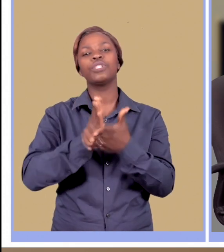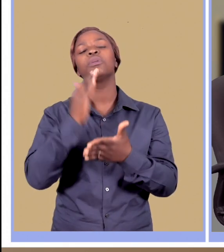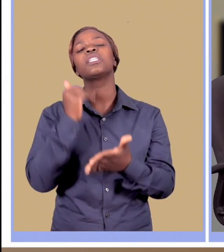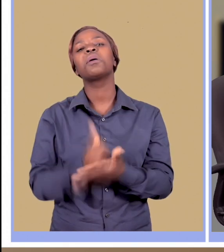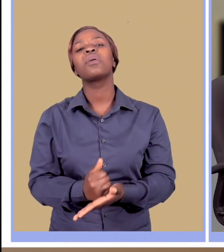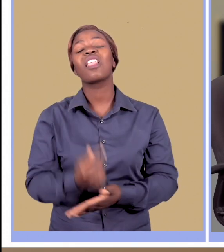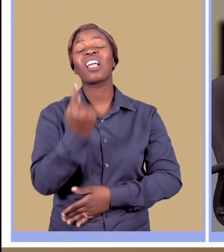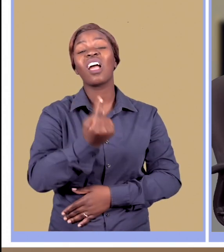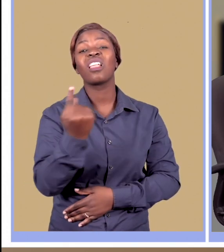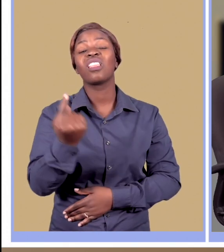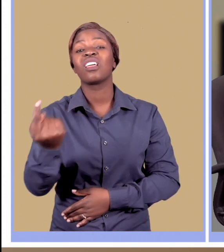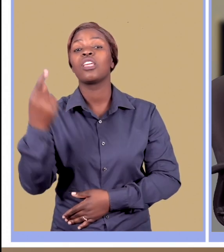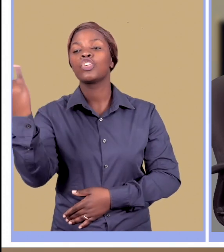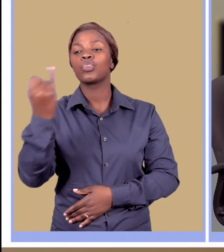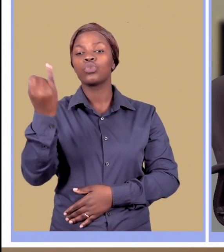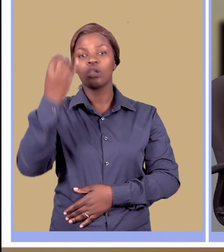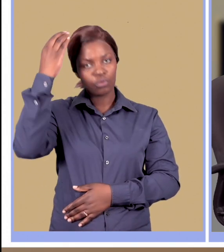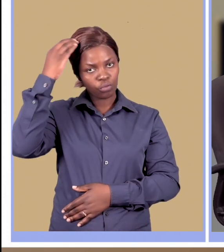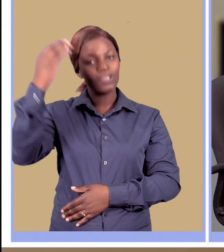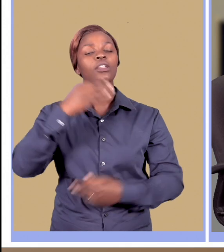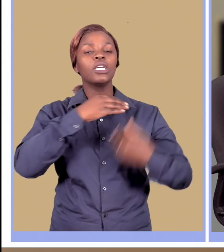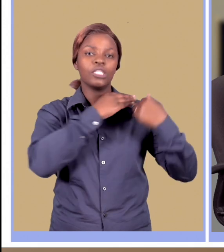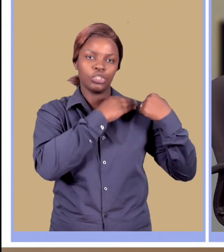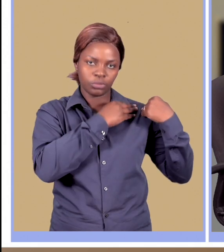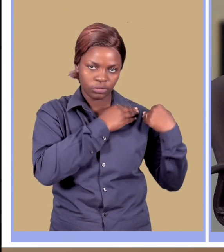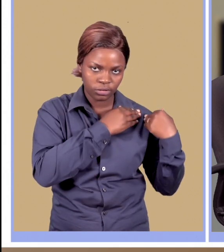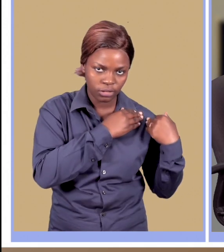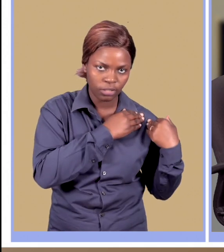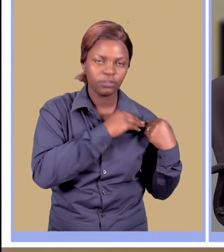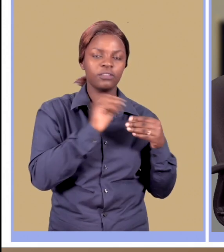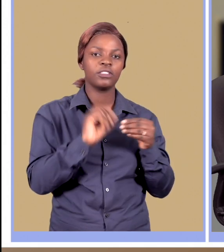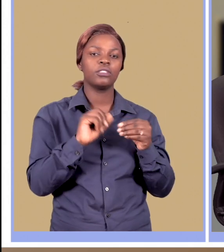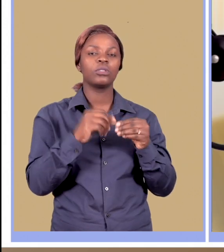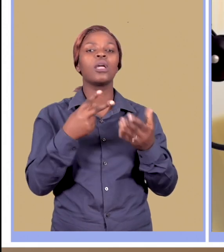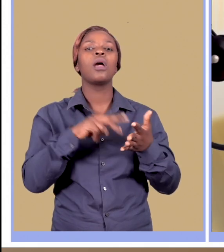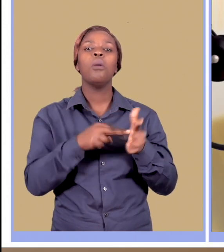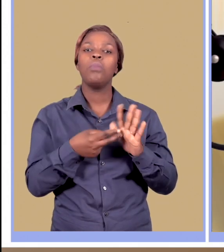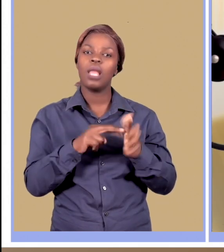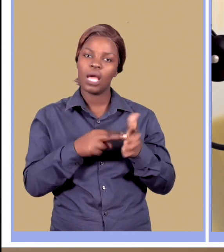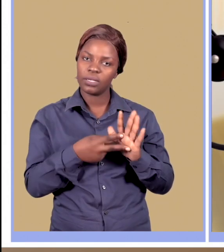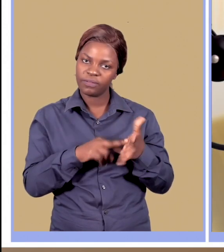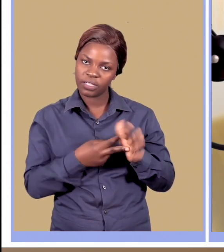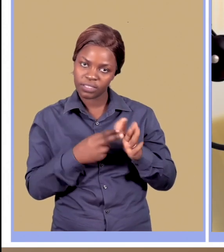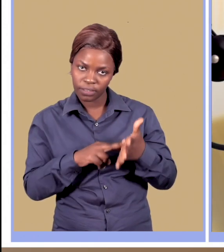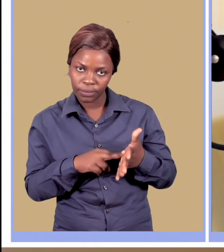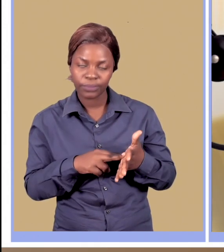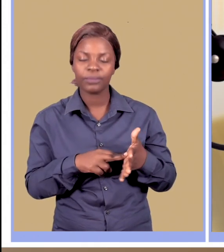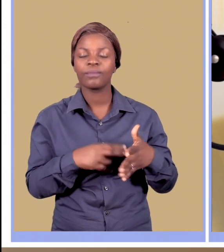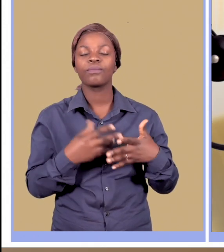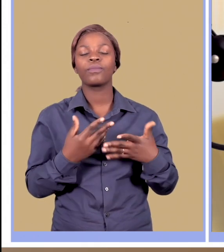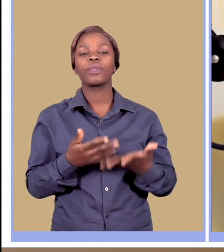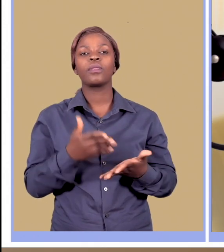e cada instituição do governo é responsável em definir planos, fazer